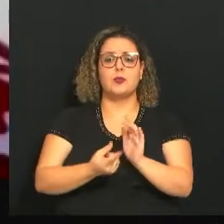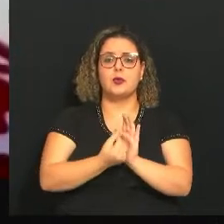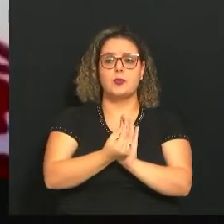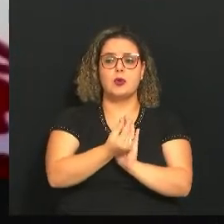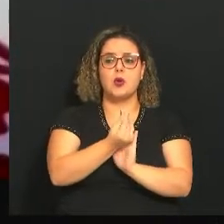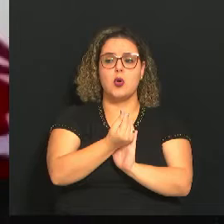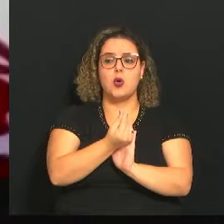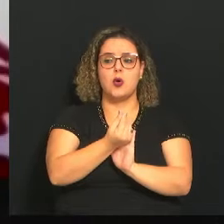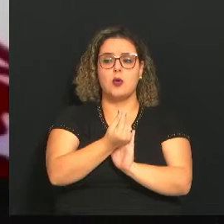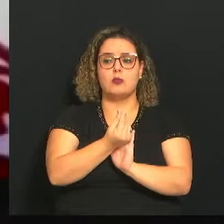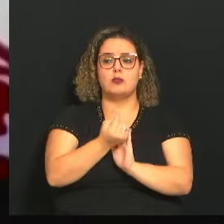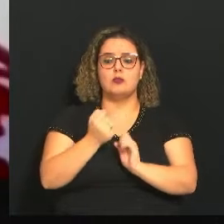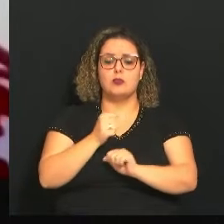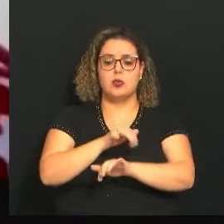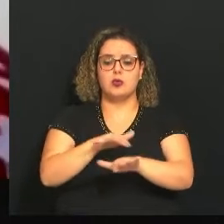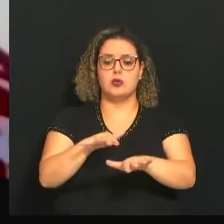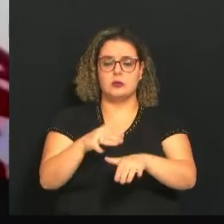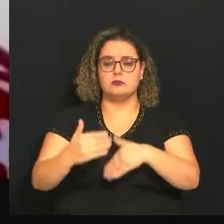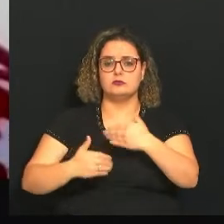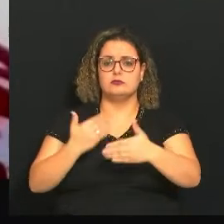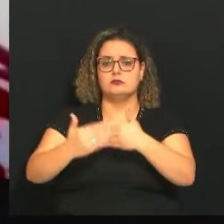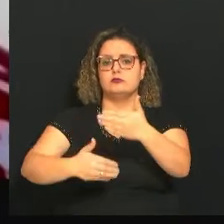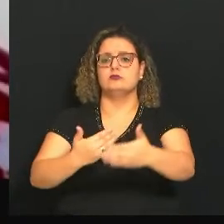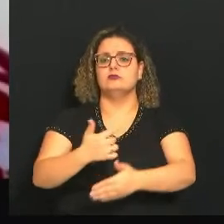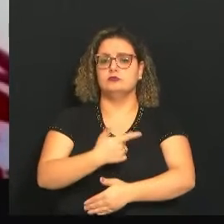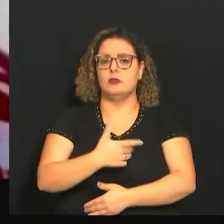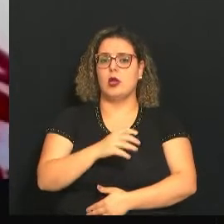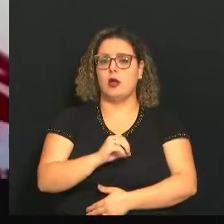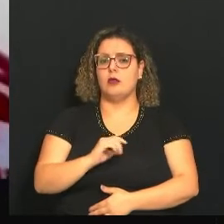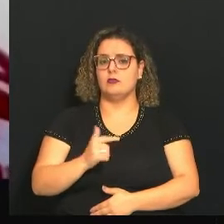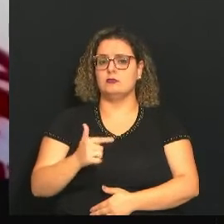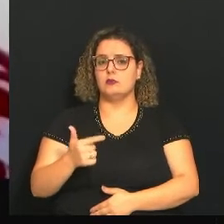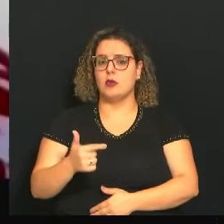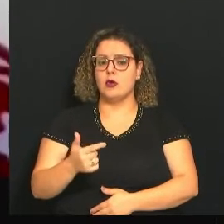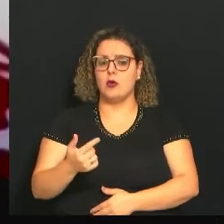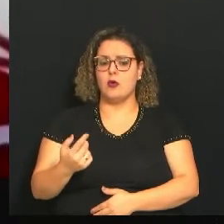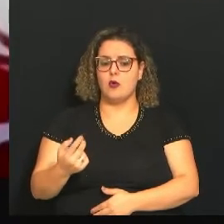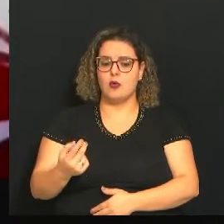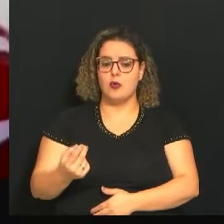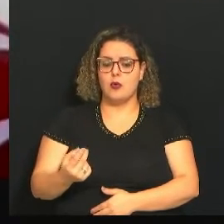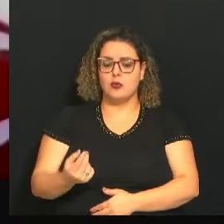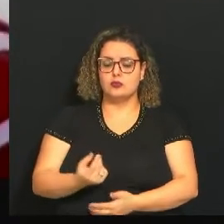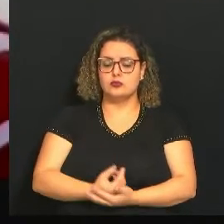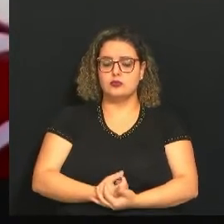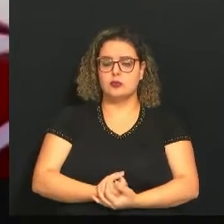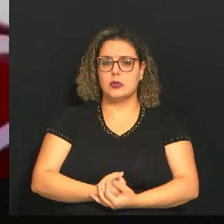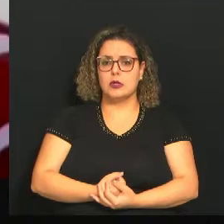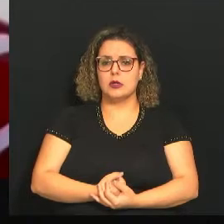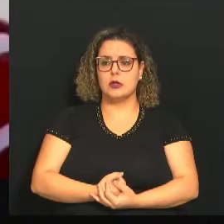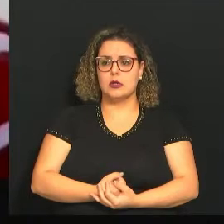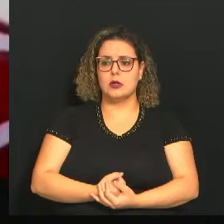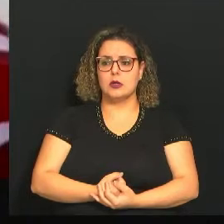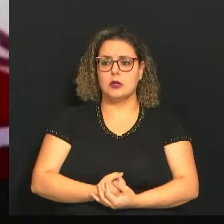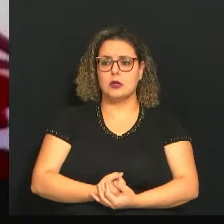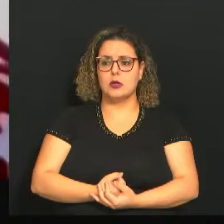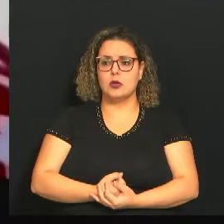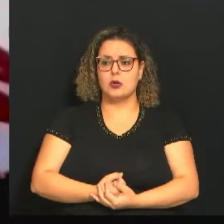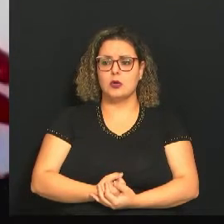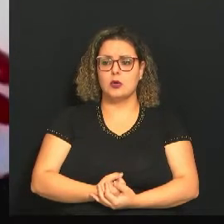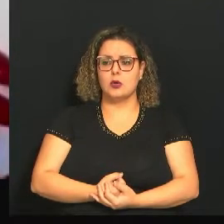sendo projetado para 2022, com valores subestimados, né? O que é isso? É quando a gente olhava a execução